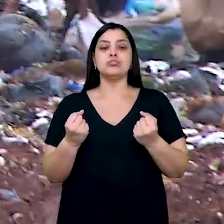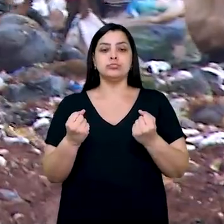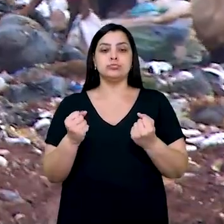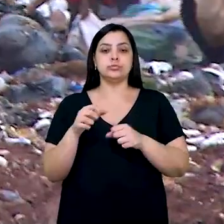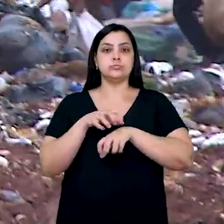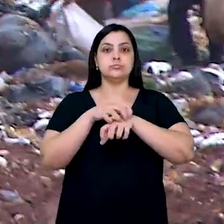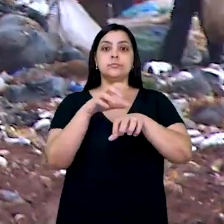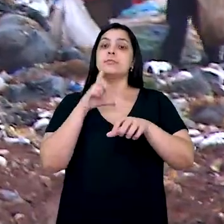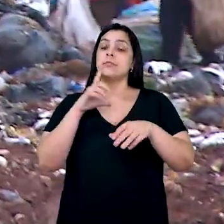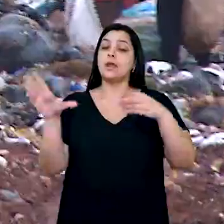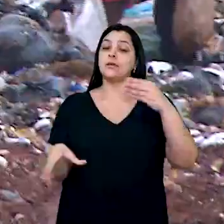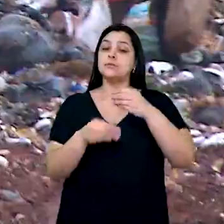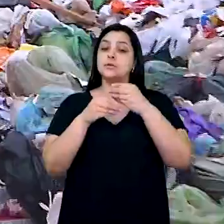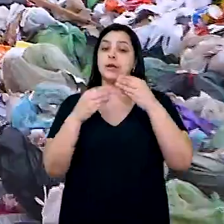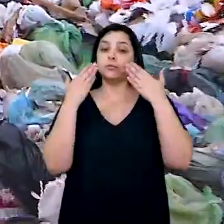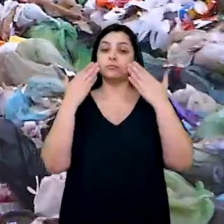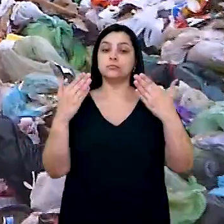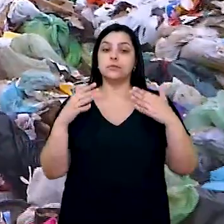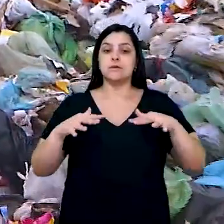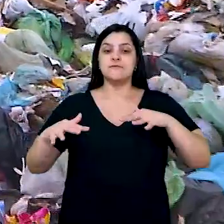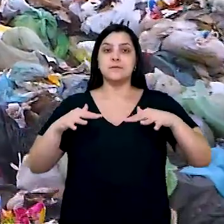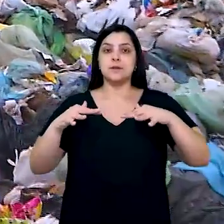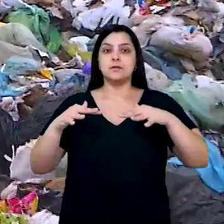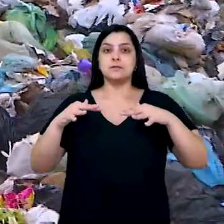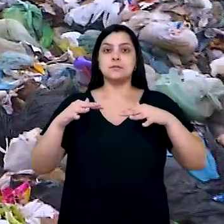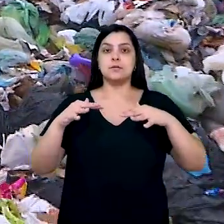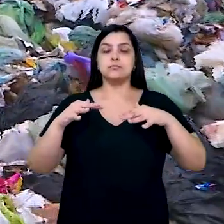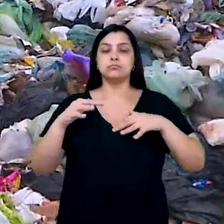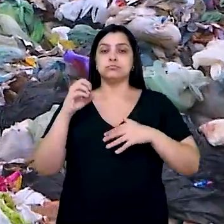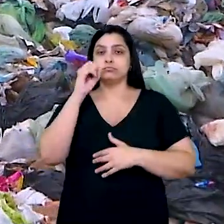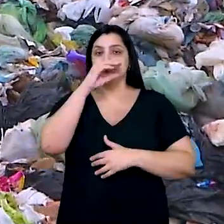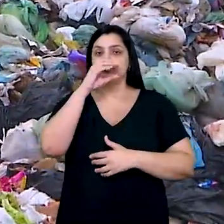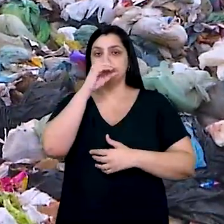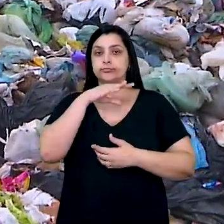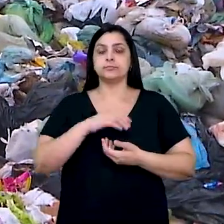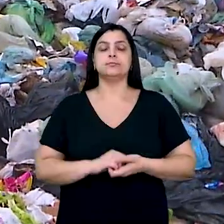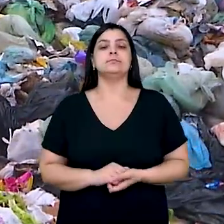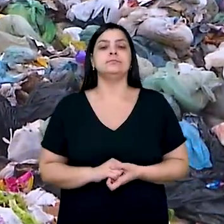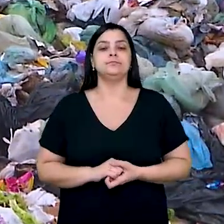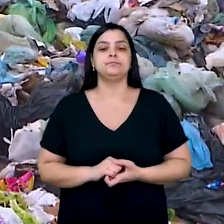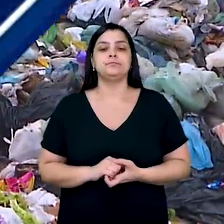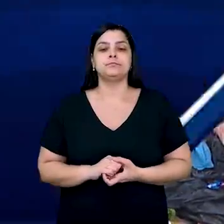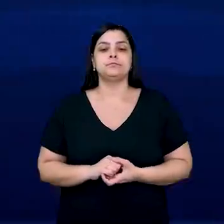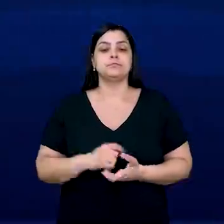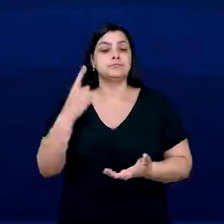Operador de máquinas pesadas obtém direito a adicional por exposição à vibração excessiva.